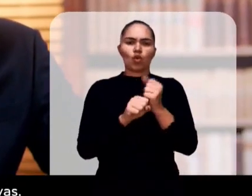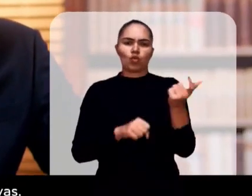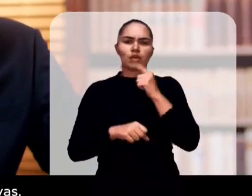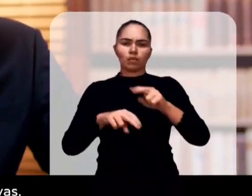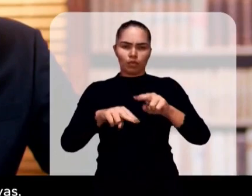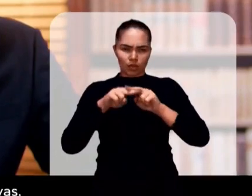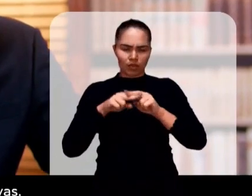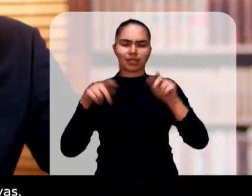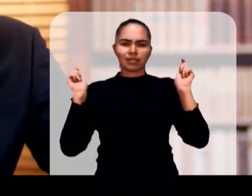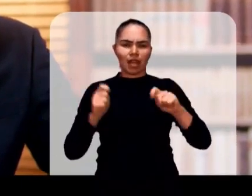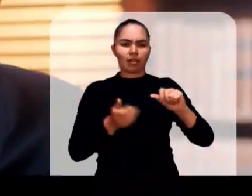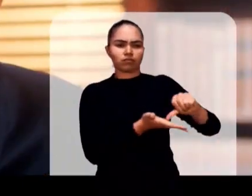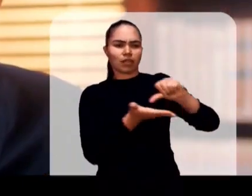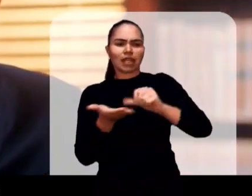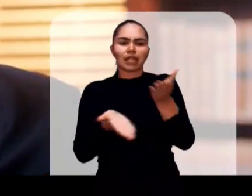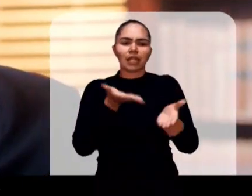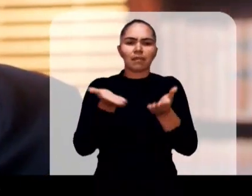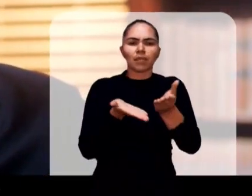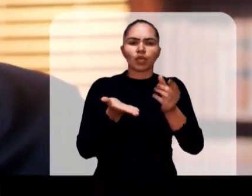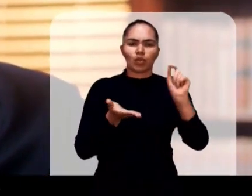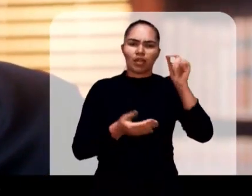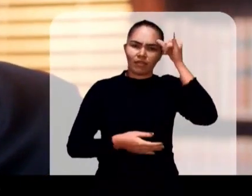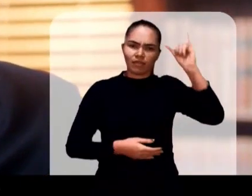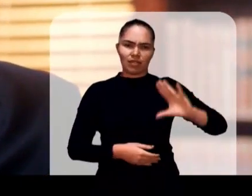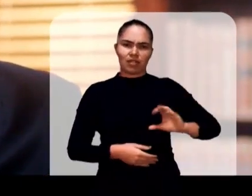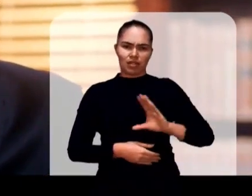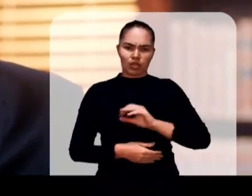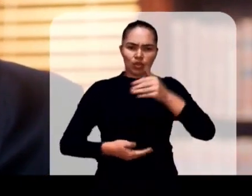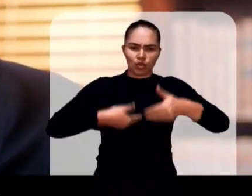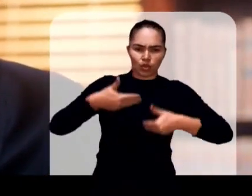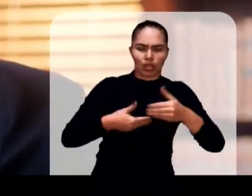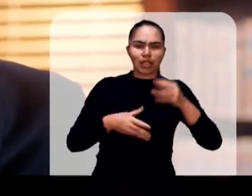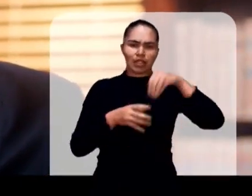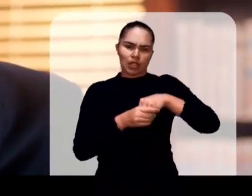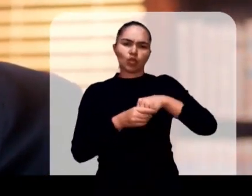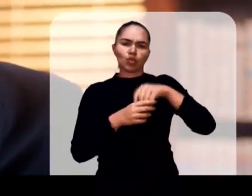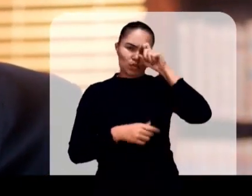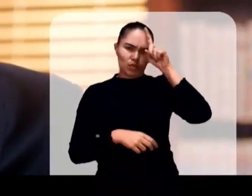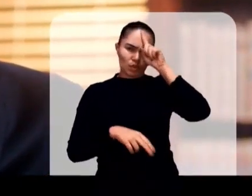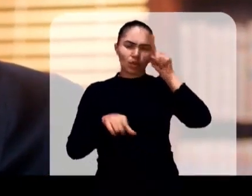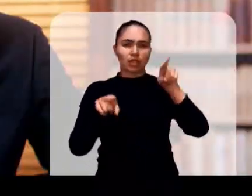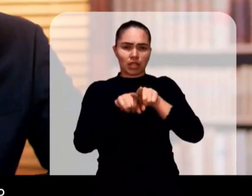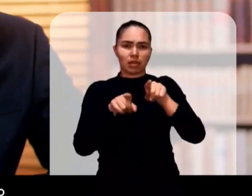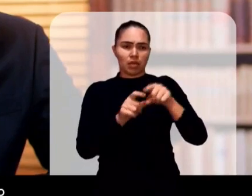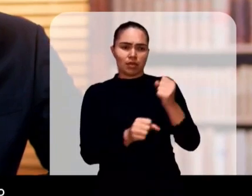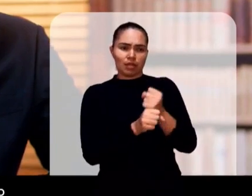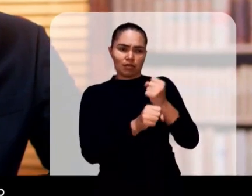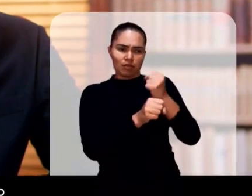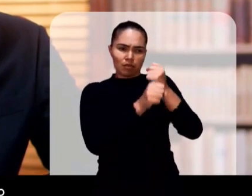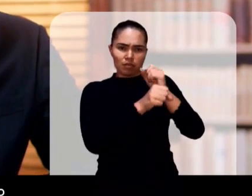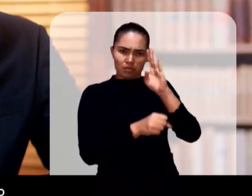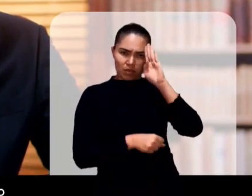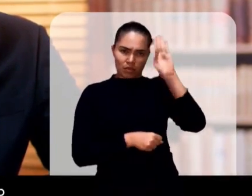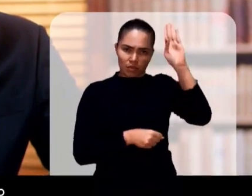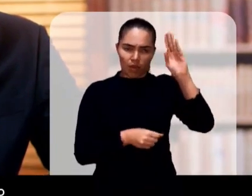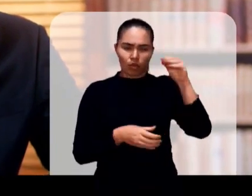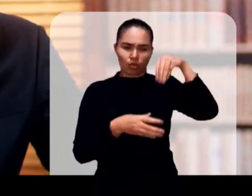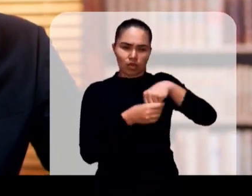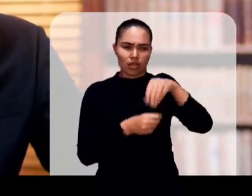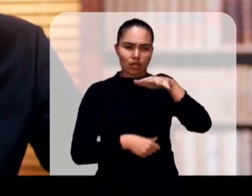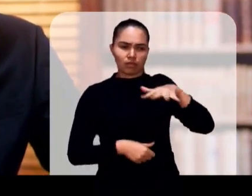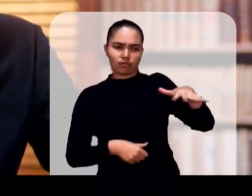o mutirão de cirurgias eletivas. Implantar o serviço de tratamento do câncer nos hospitais regionais e construir o Hospital